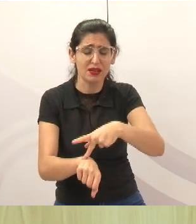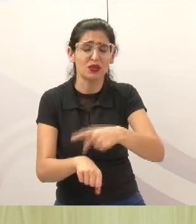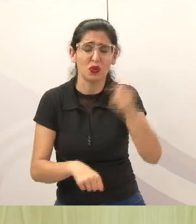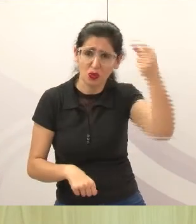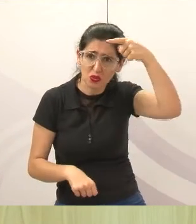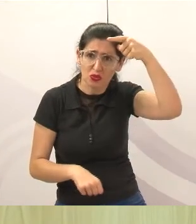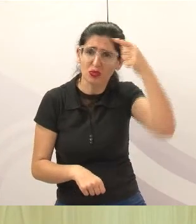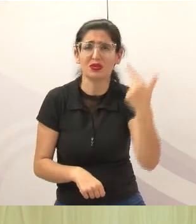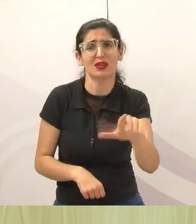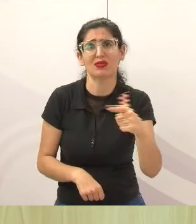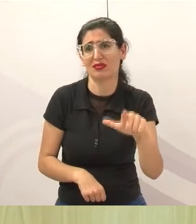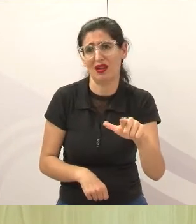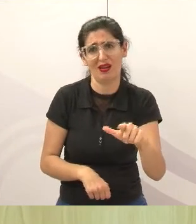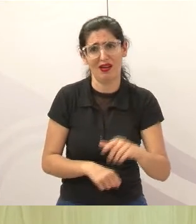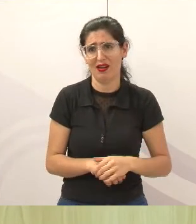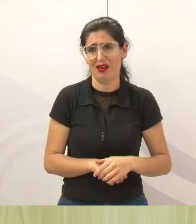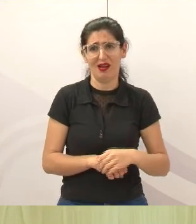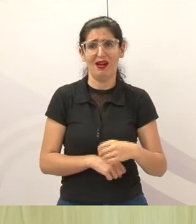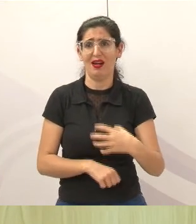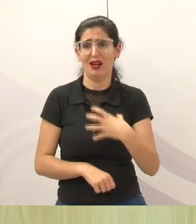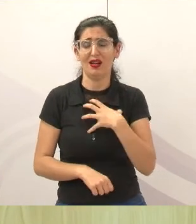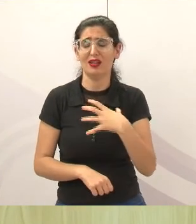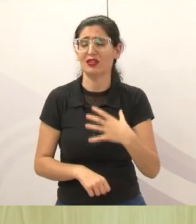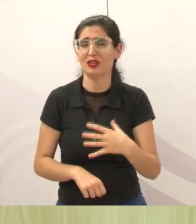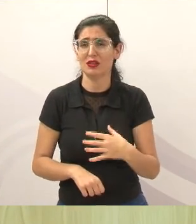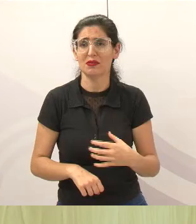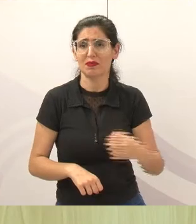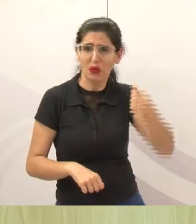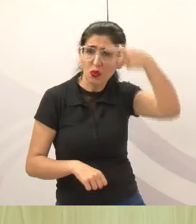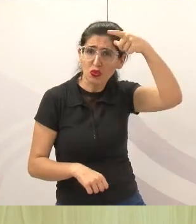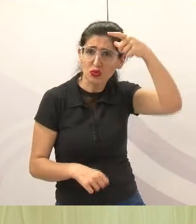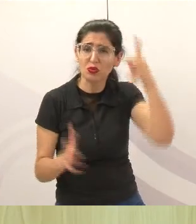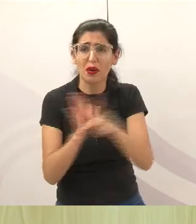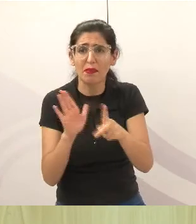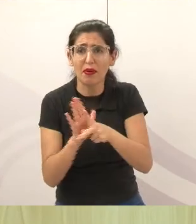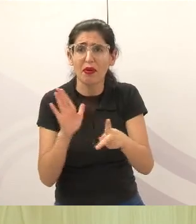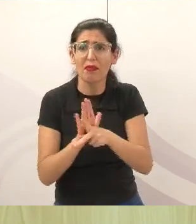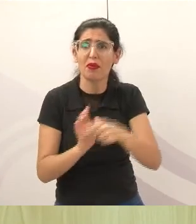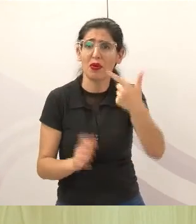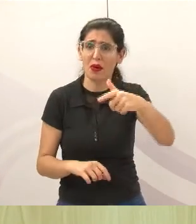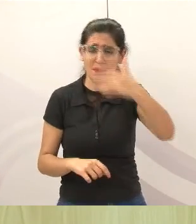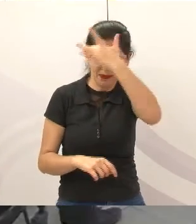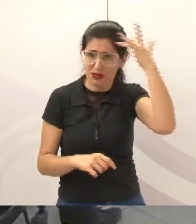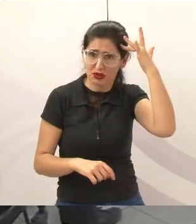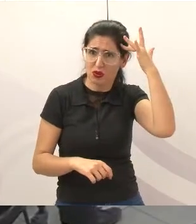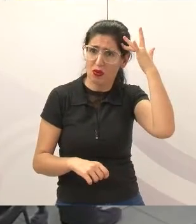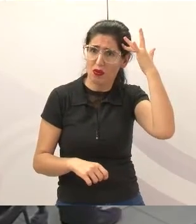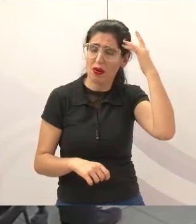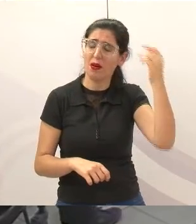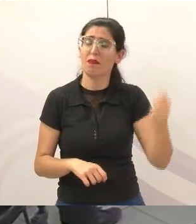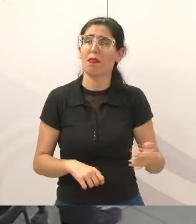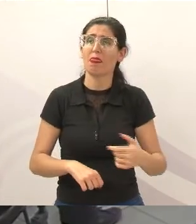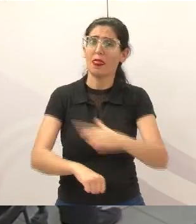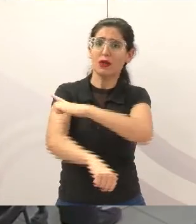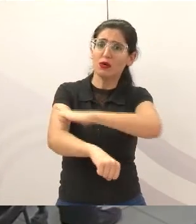Então, vale a pena a gente discutir. Então, 3 sessões aí, está adiado esse projeto. Próximo projeto.